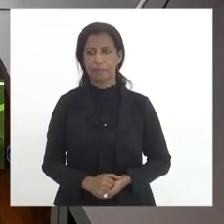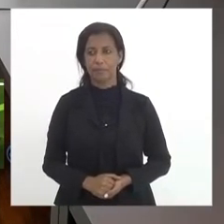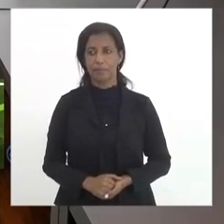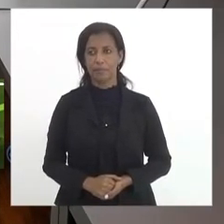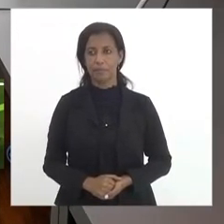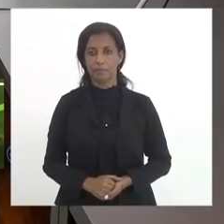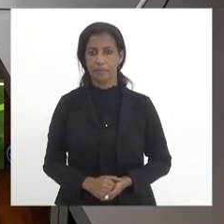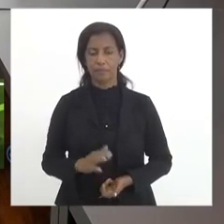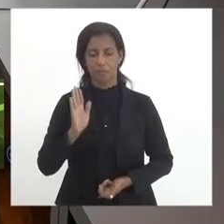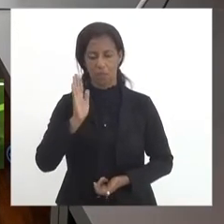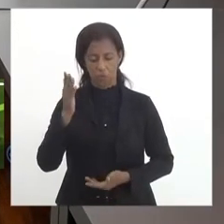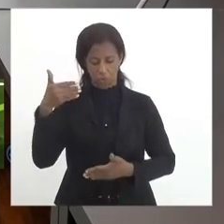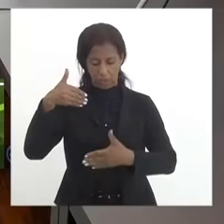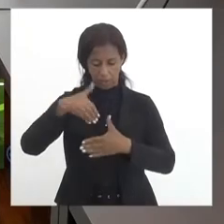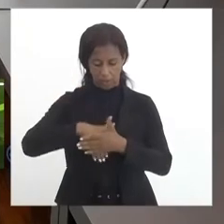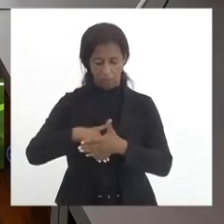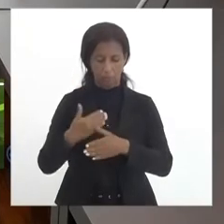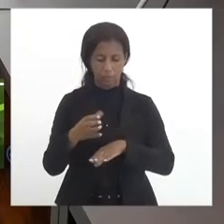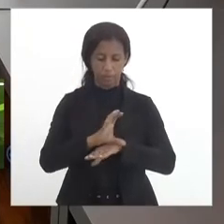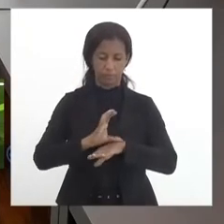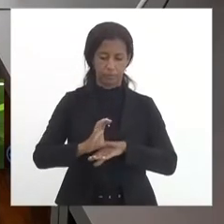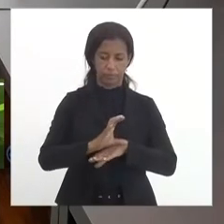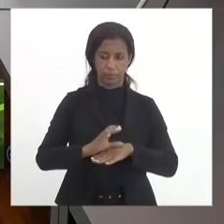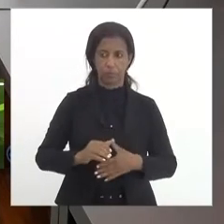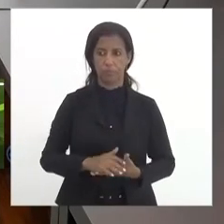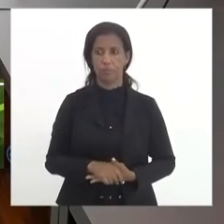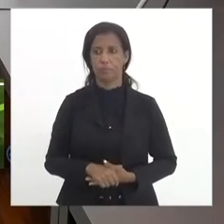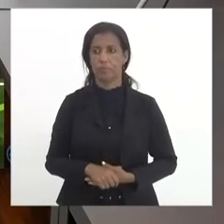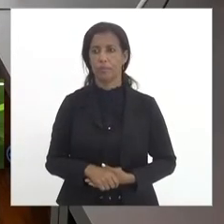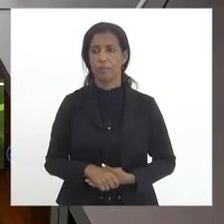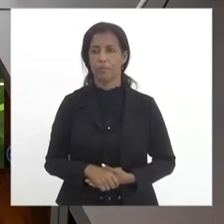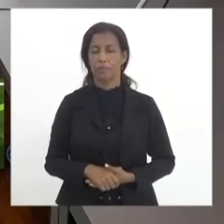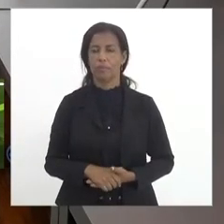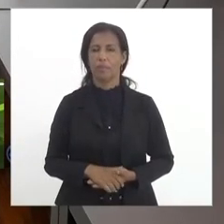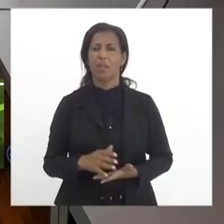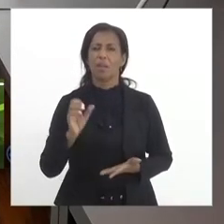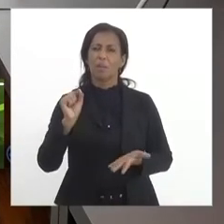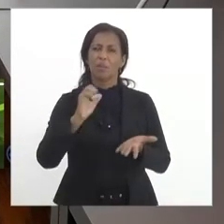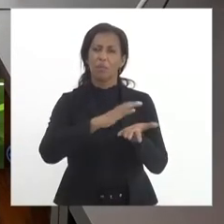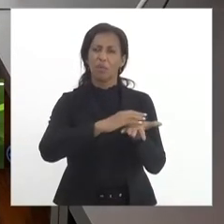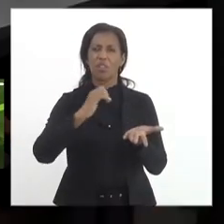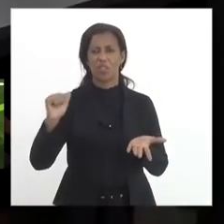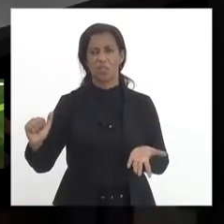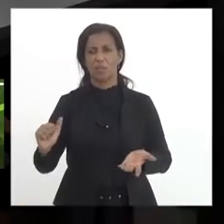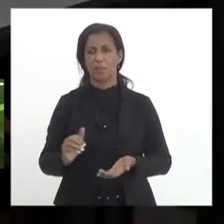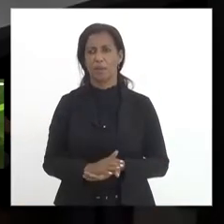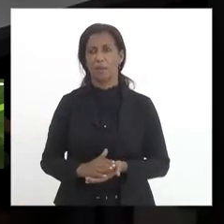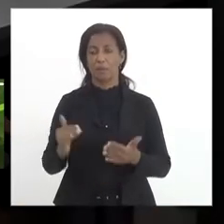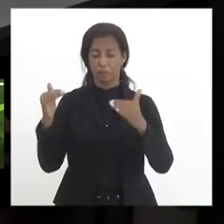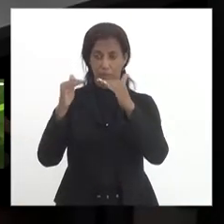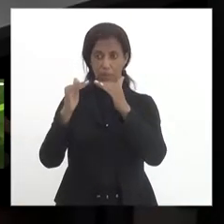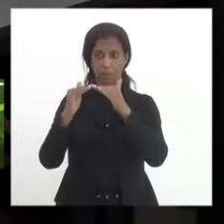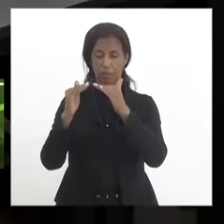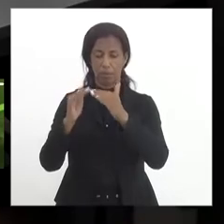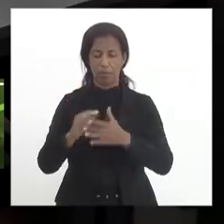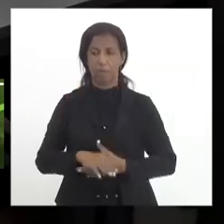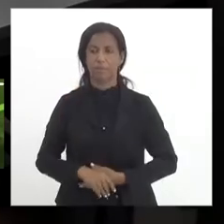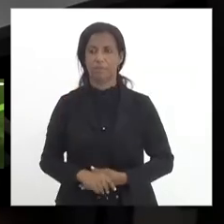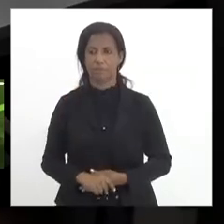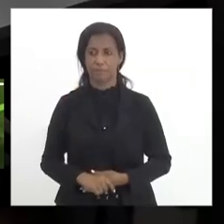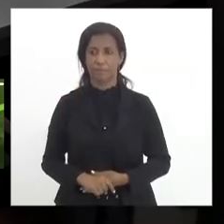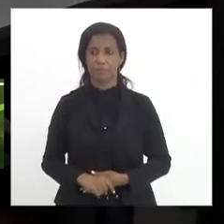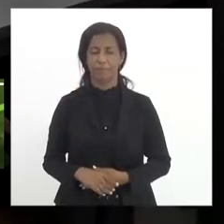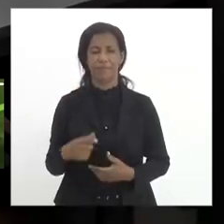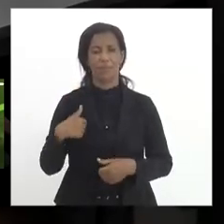Eu já dei o voto pela inconstitucionalidade. Eu vou retirar de pauta, Luiz. Mas eu estou concordando. Viu? Eu sei. Eu vou retirar de pauta. Eu